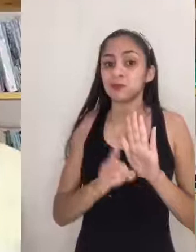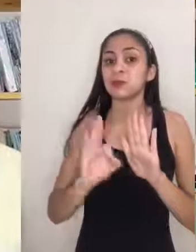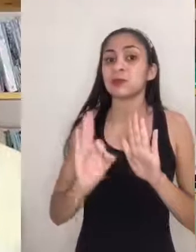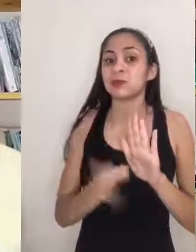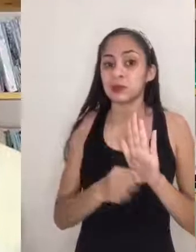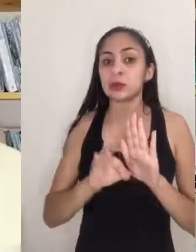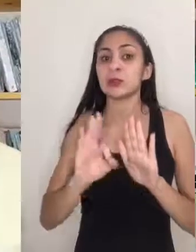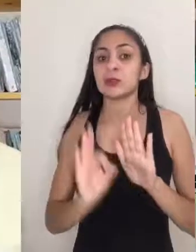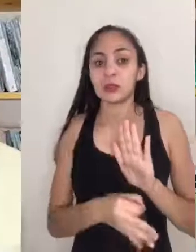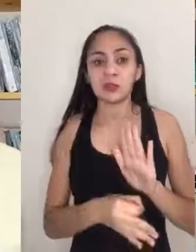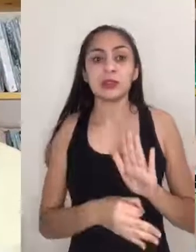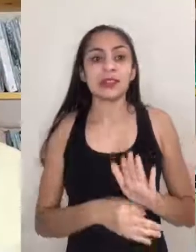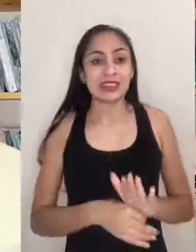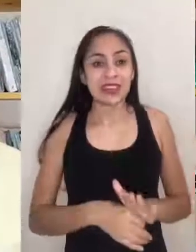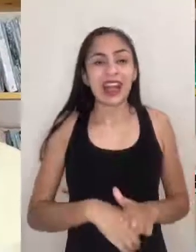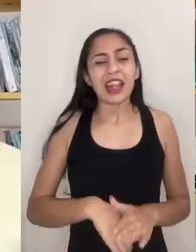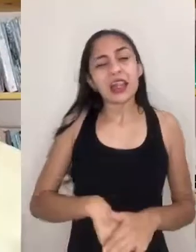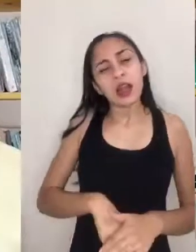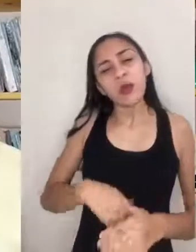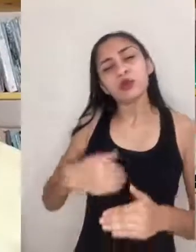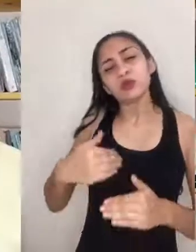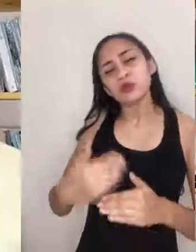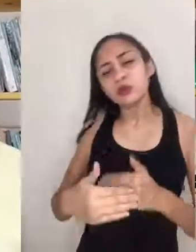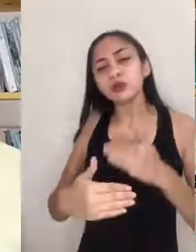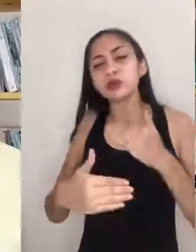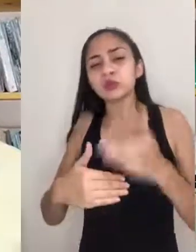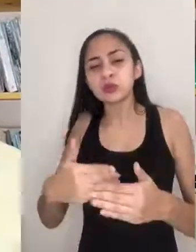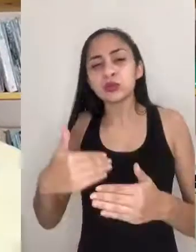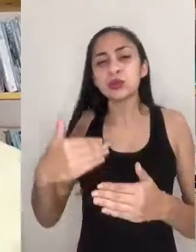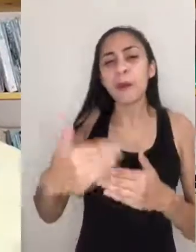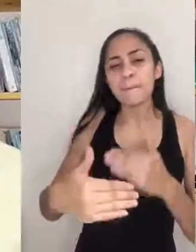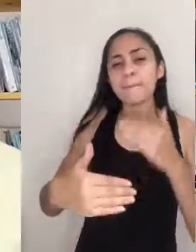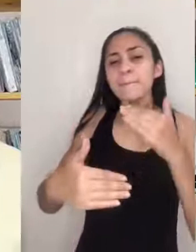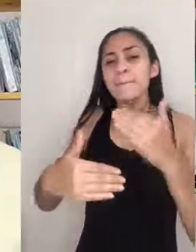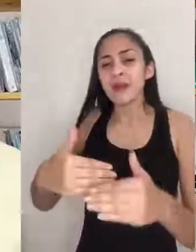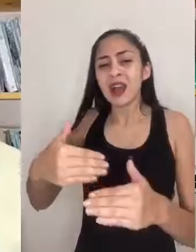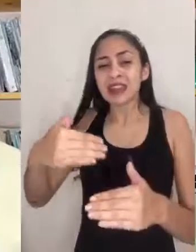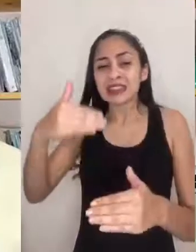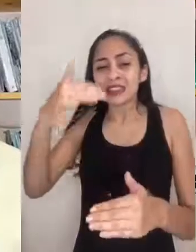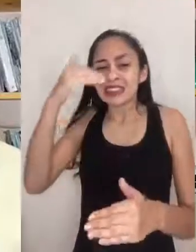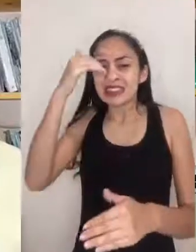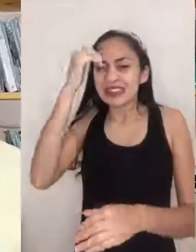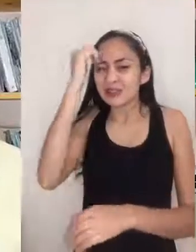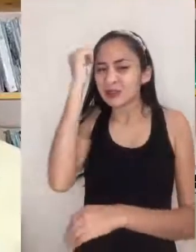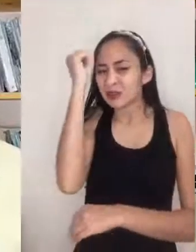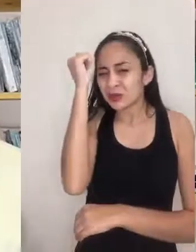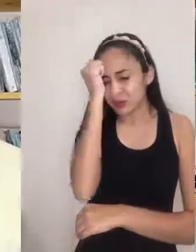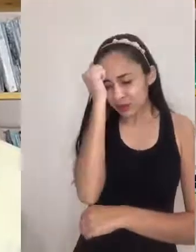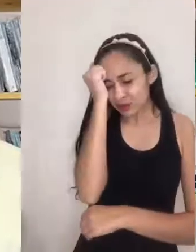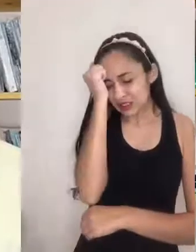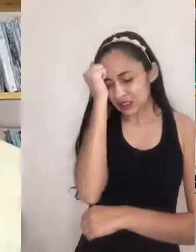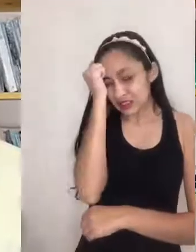lhe punir até você se arrepender e abandonar os seus